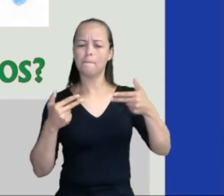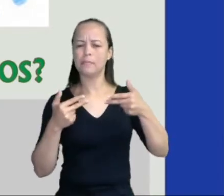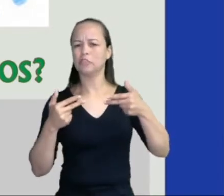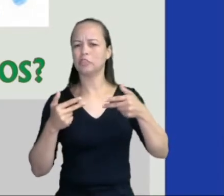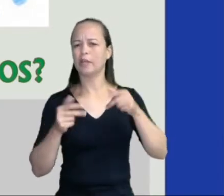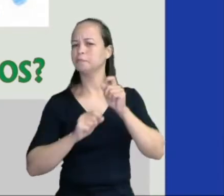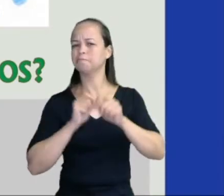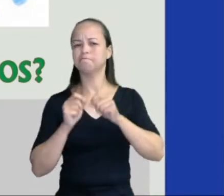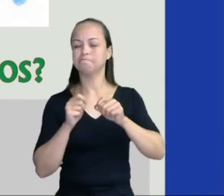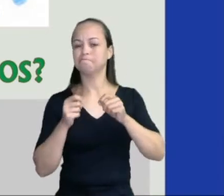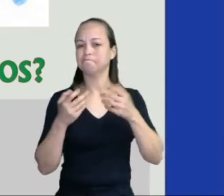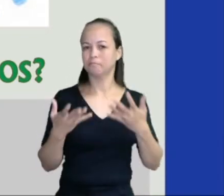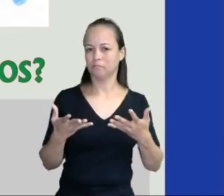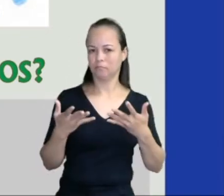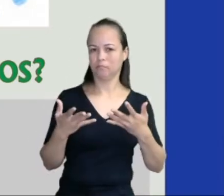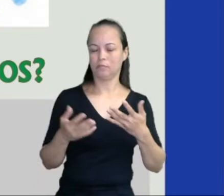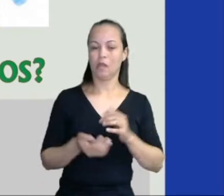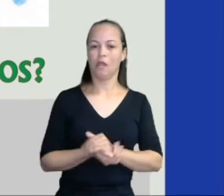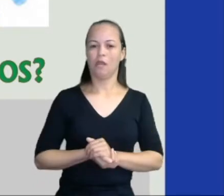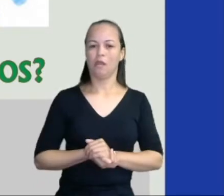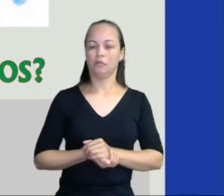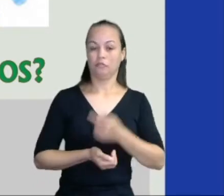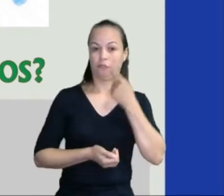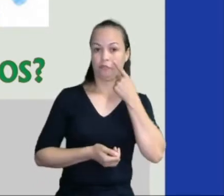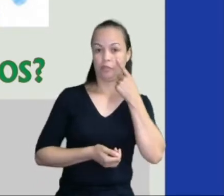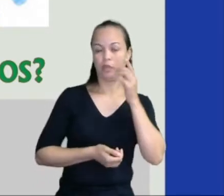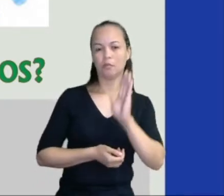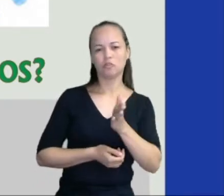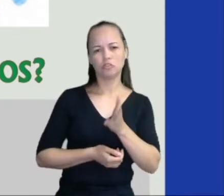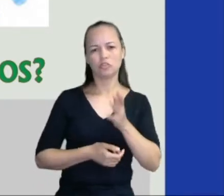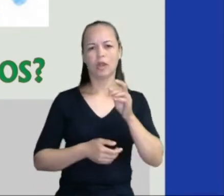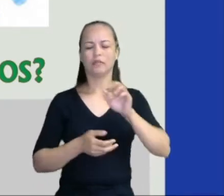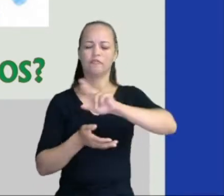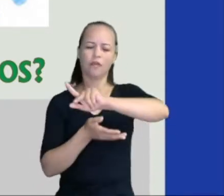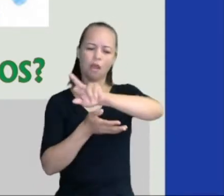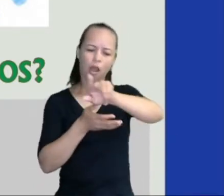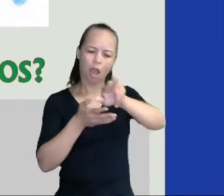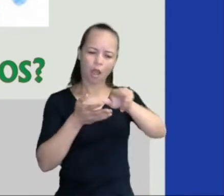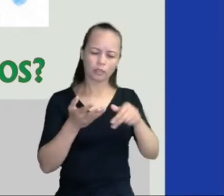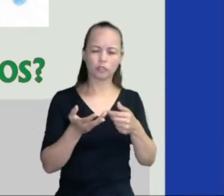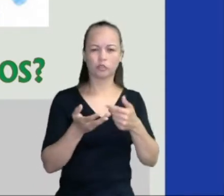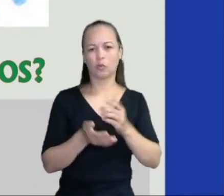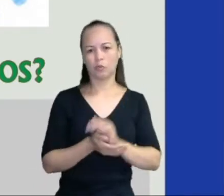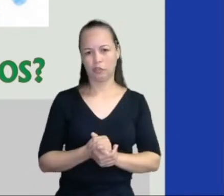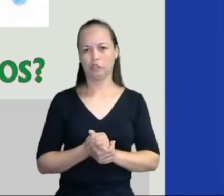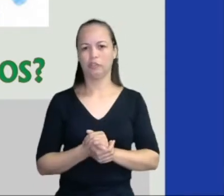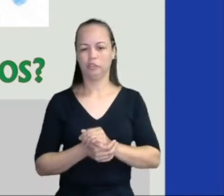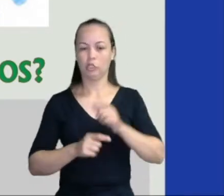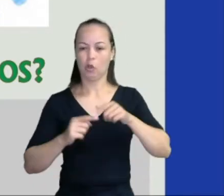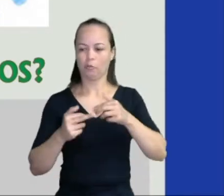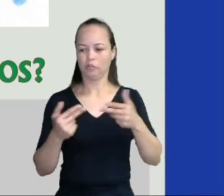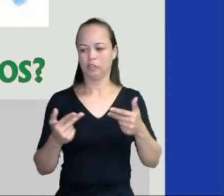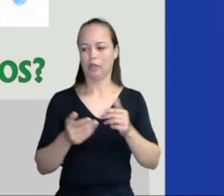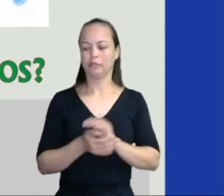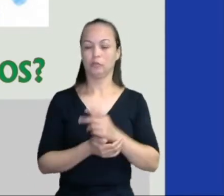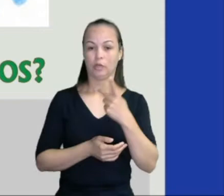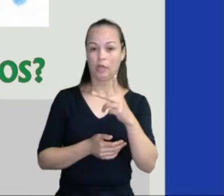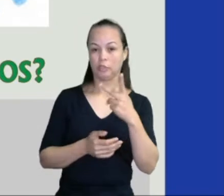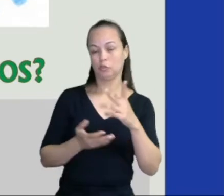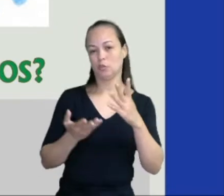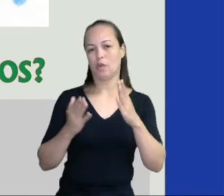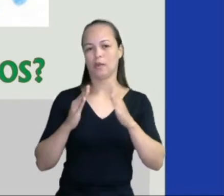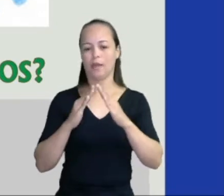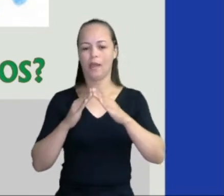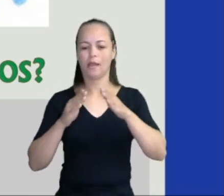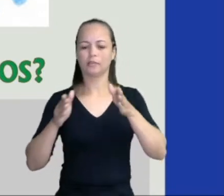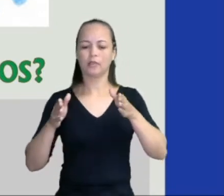A gente já viu que existe uma grande variedade de objetos. Na sua sala, você pode ver a sua estante, seu sofá,